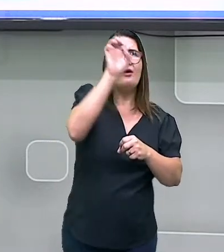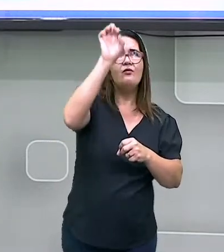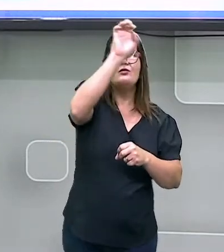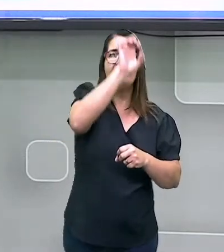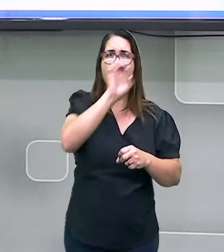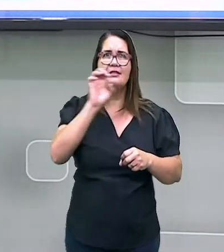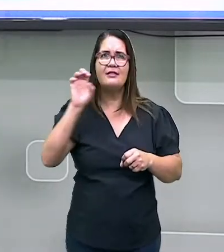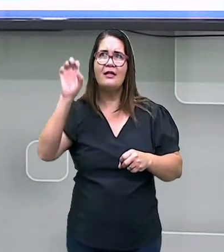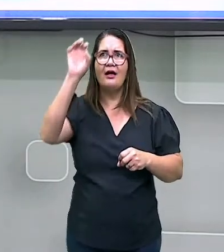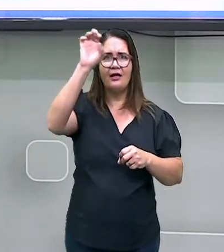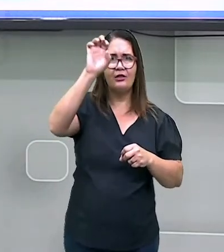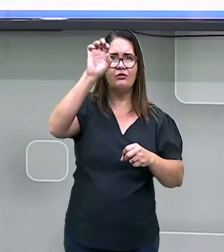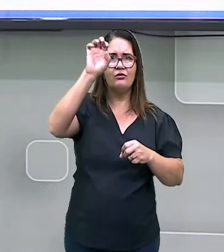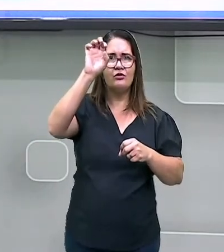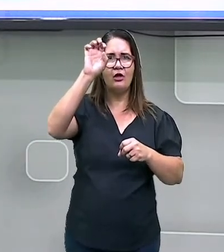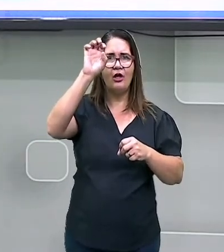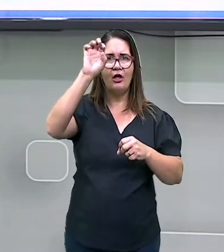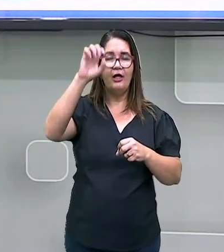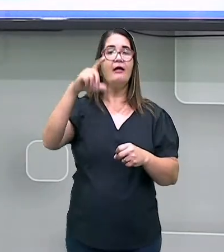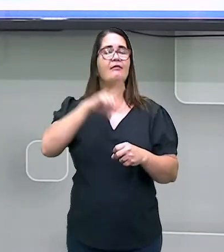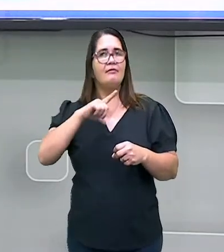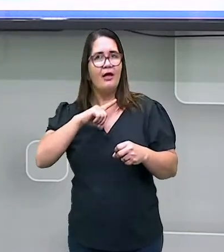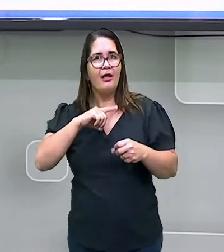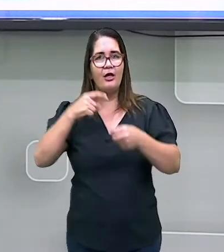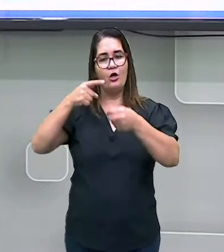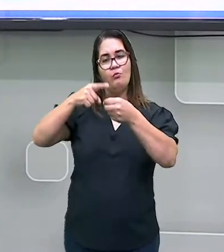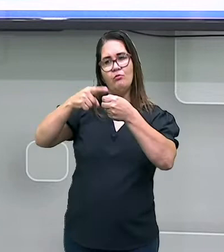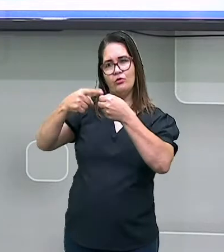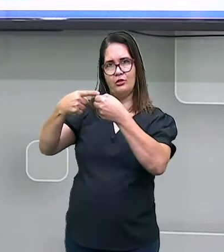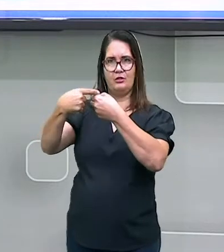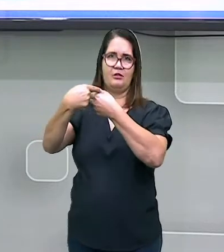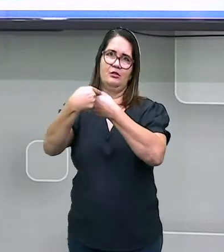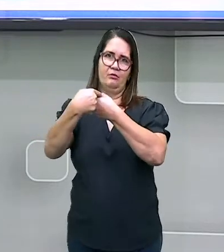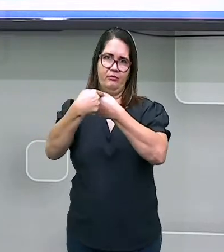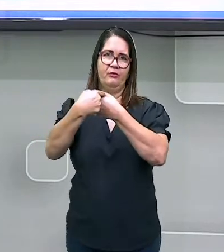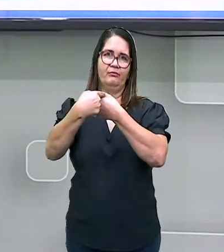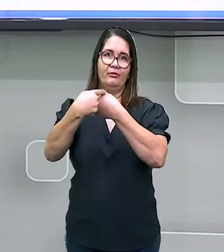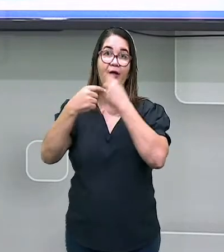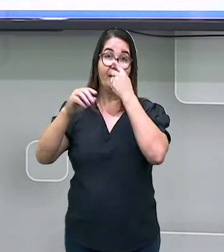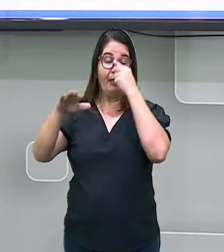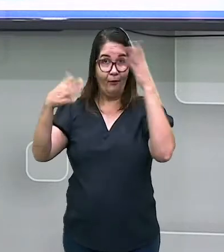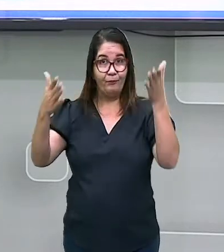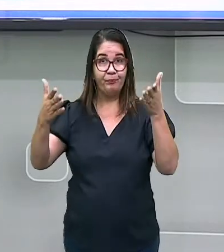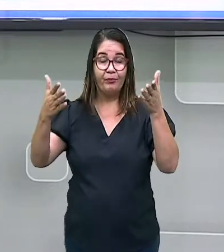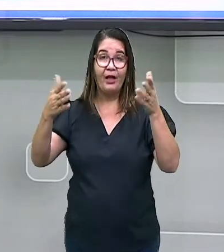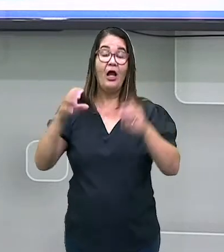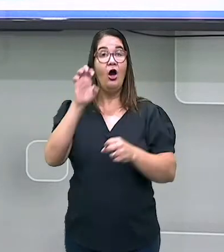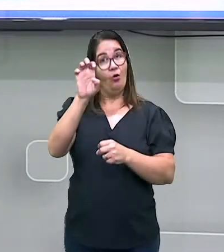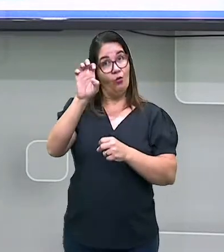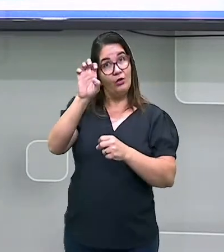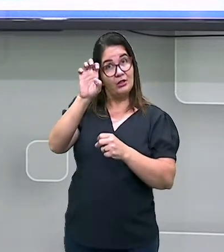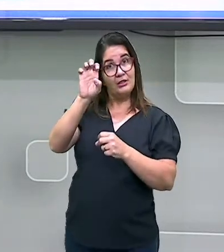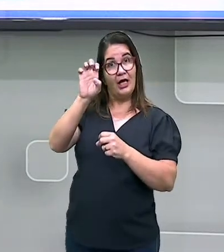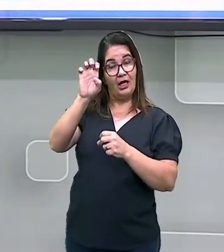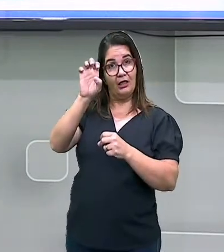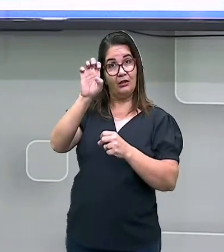Um estado. Qual estado? A qual estado pertence o município de Governador Valadares, você